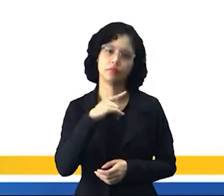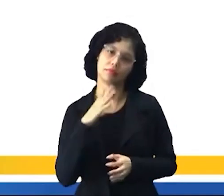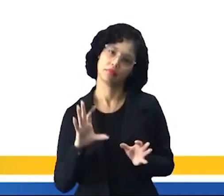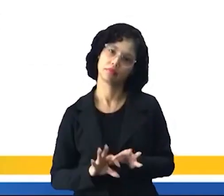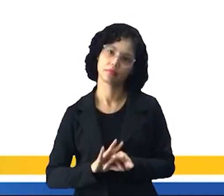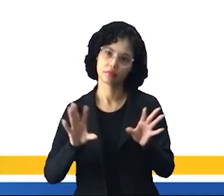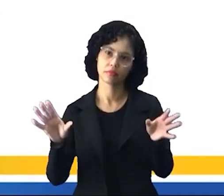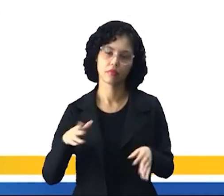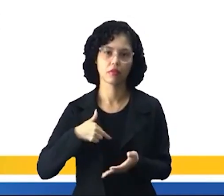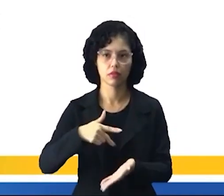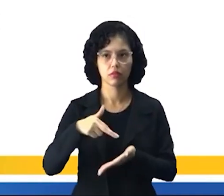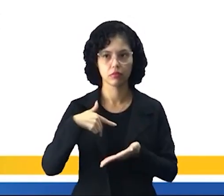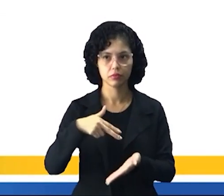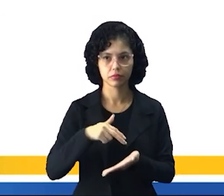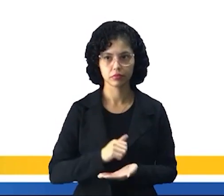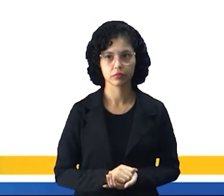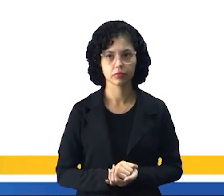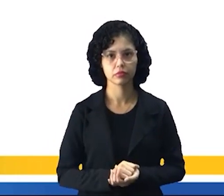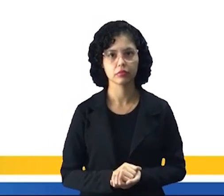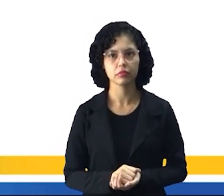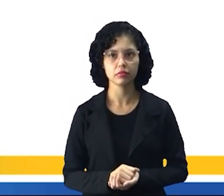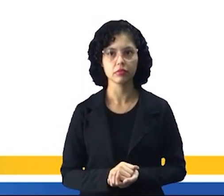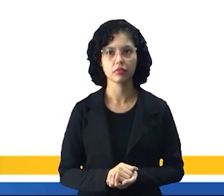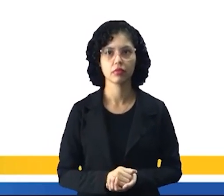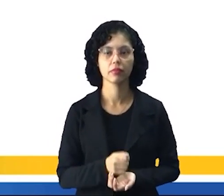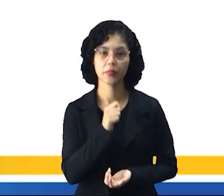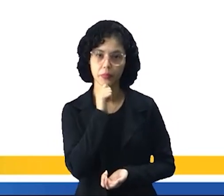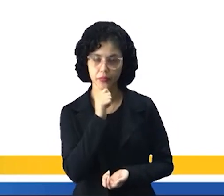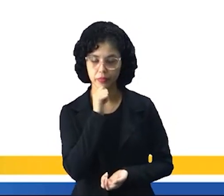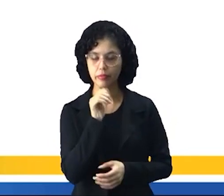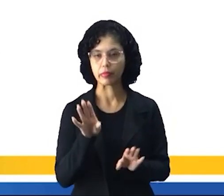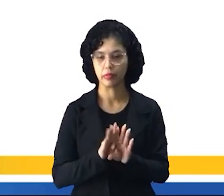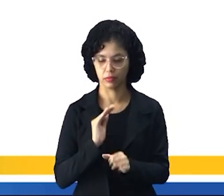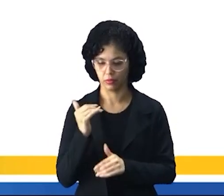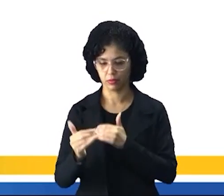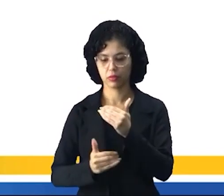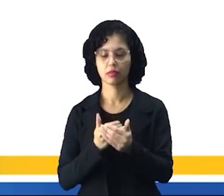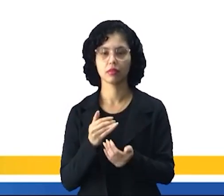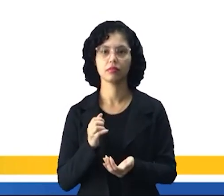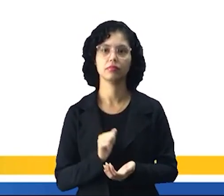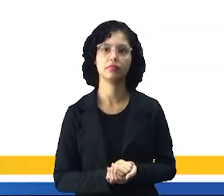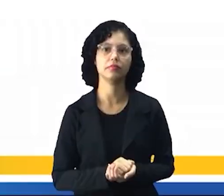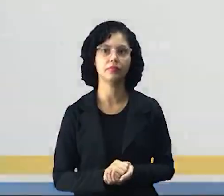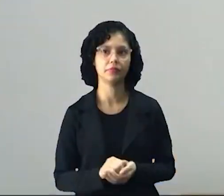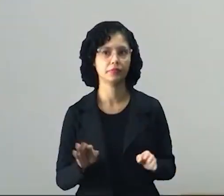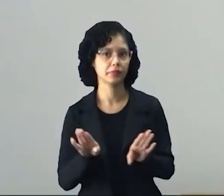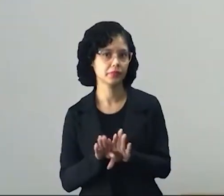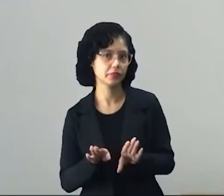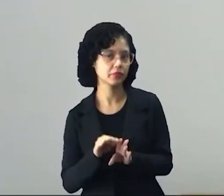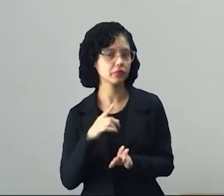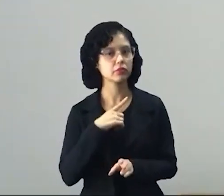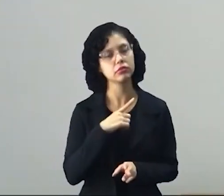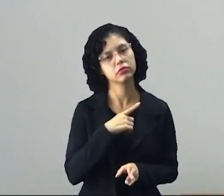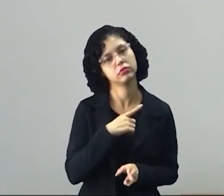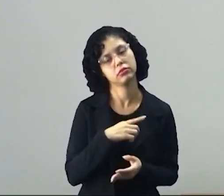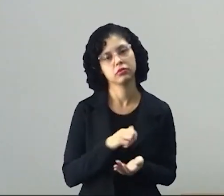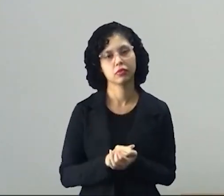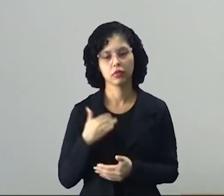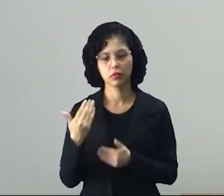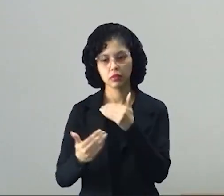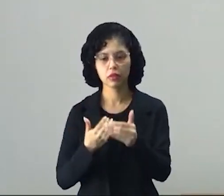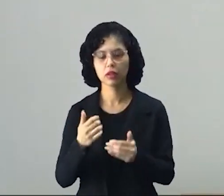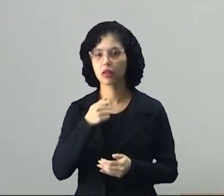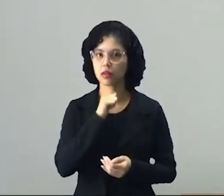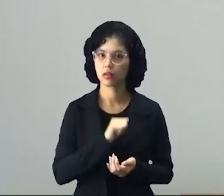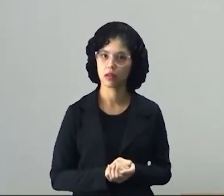livre locomoção, ok? Além disso, a gente vai ter os processos de fecundação, então a gente vai ter um processo evolutivo de